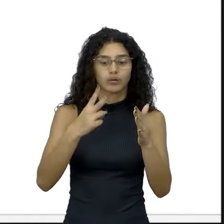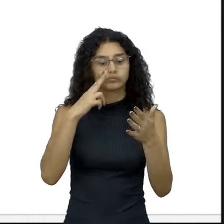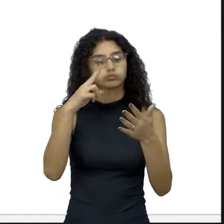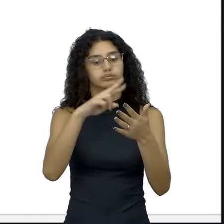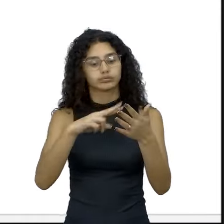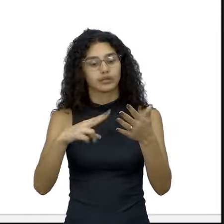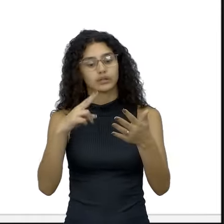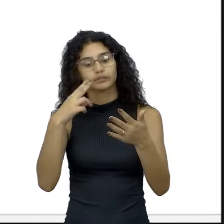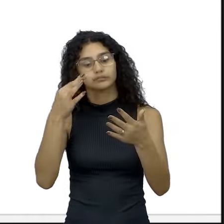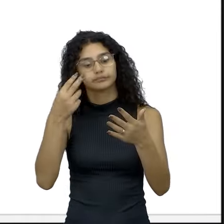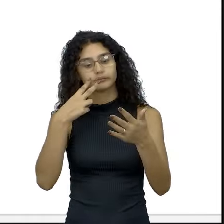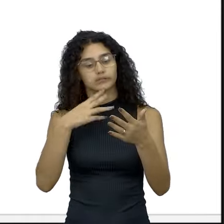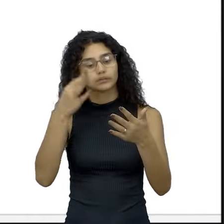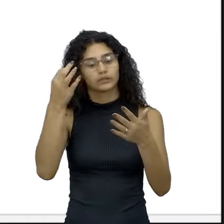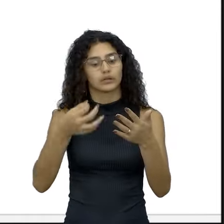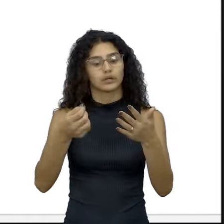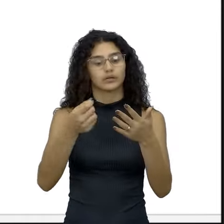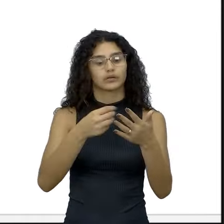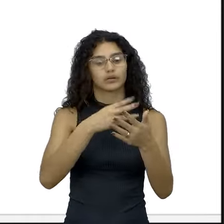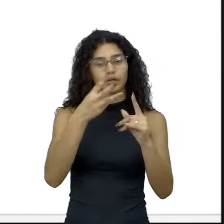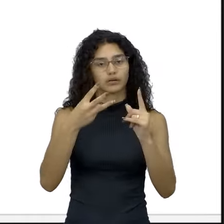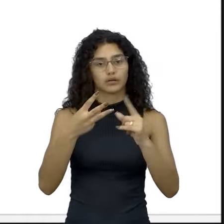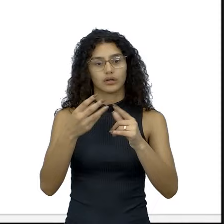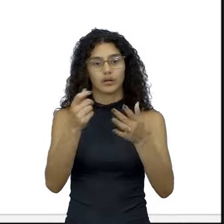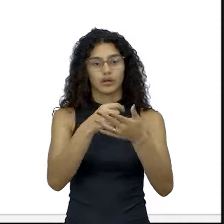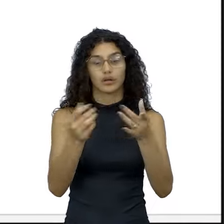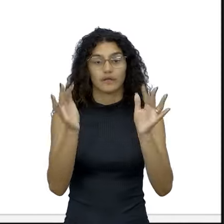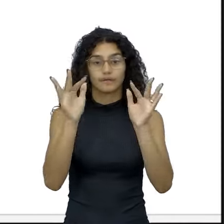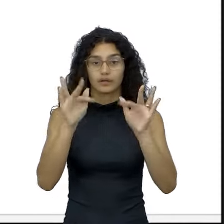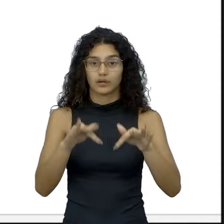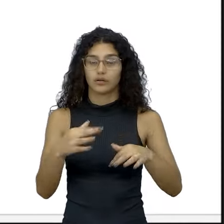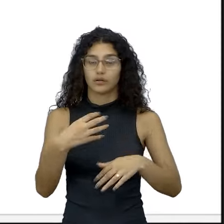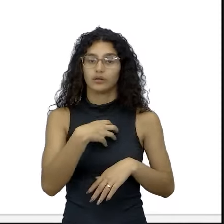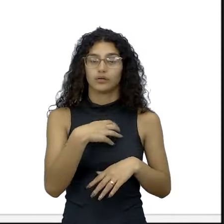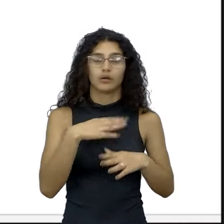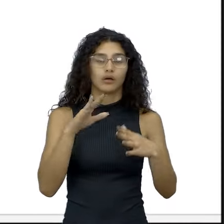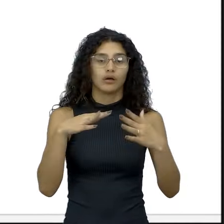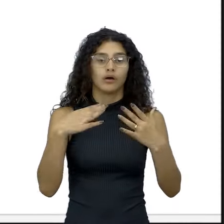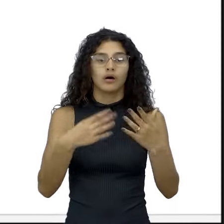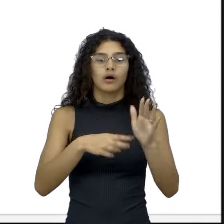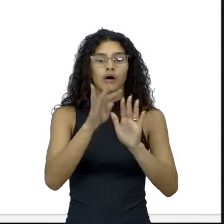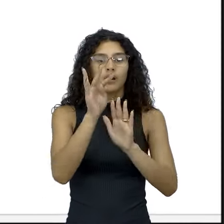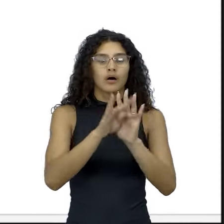revisões e a escrita da versão final. Desse modo, os textos, eles estão